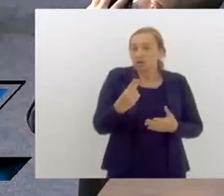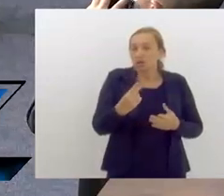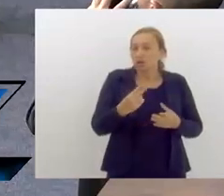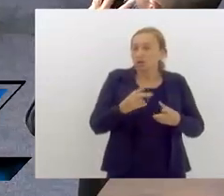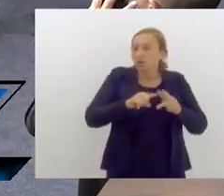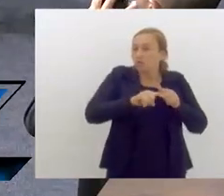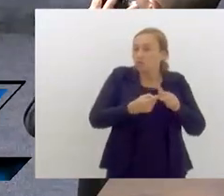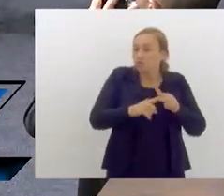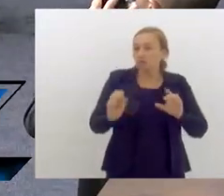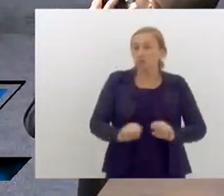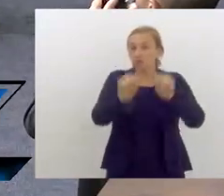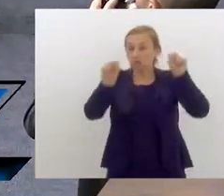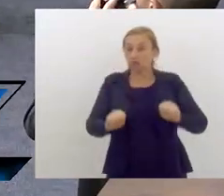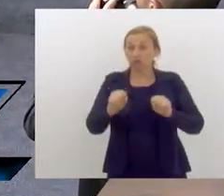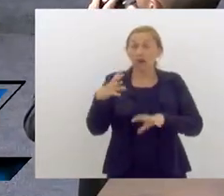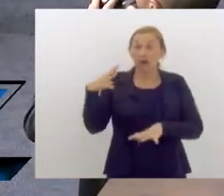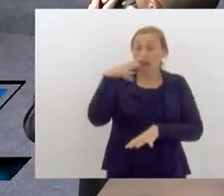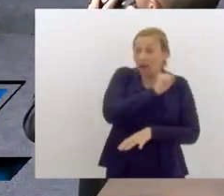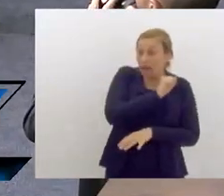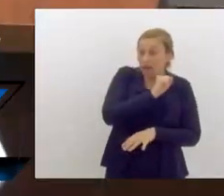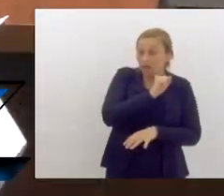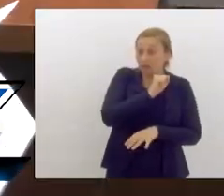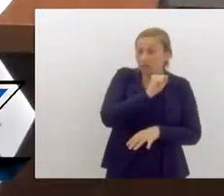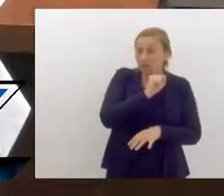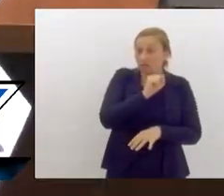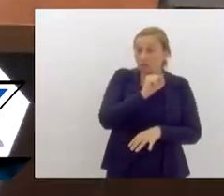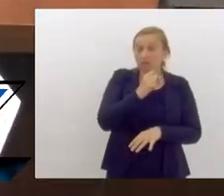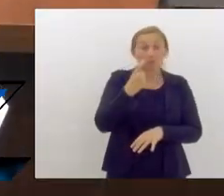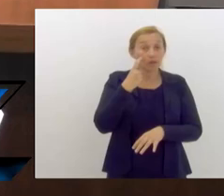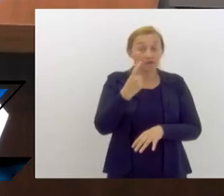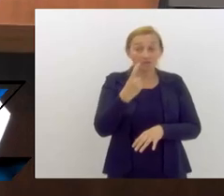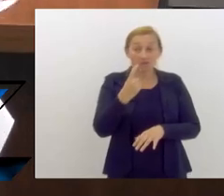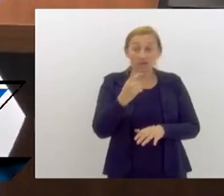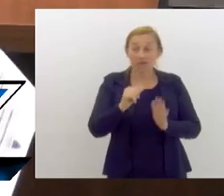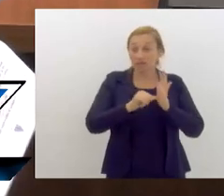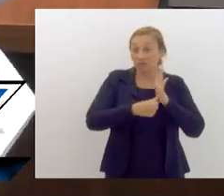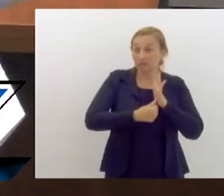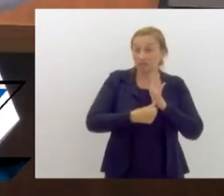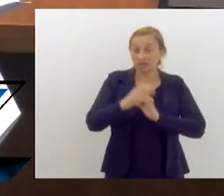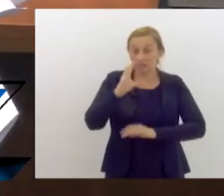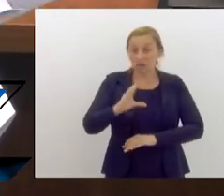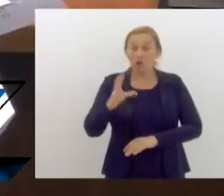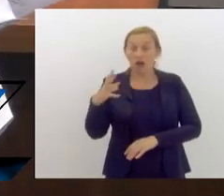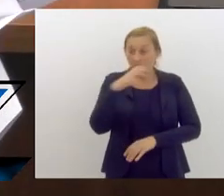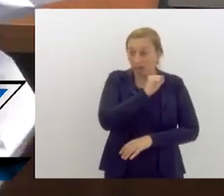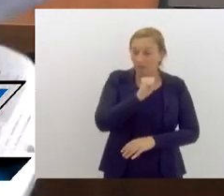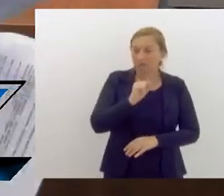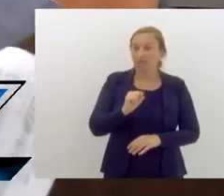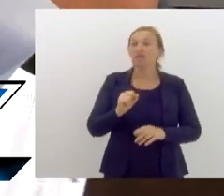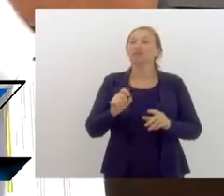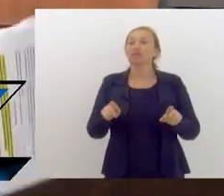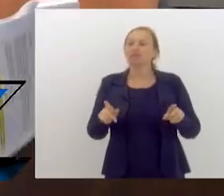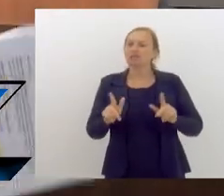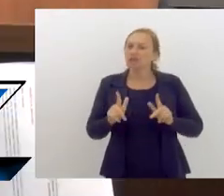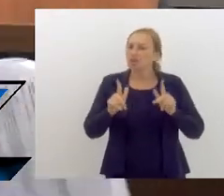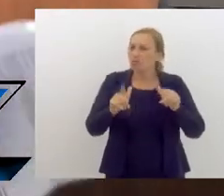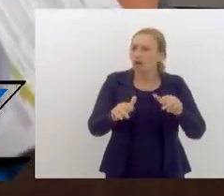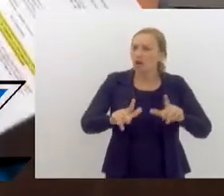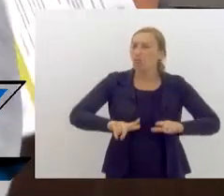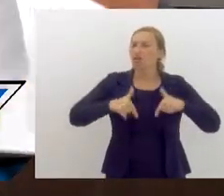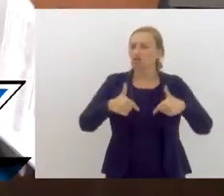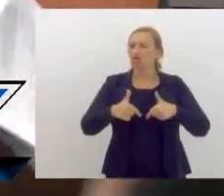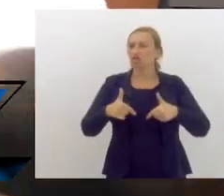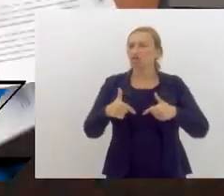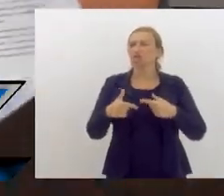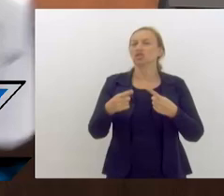penitenciário imediatamente para proceder essa identificação civil nessa mesma ação de